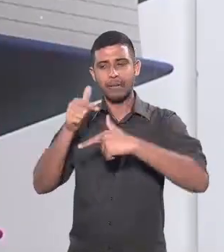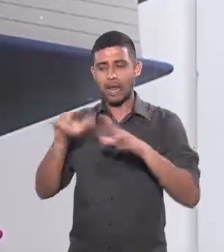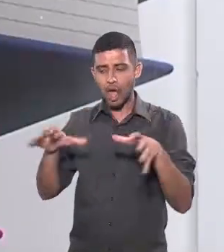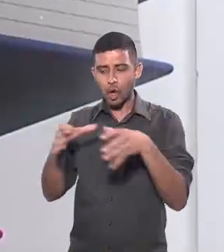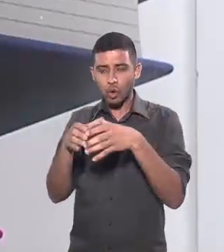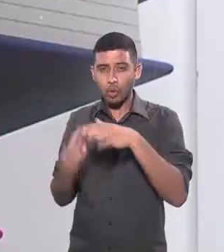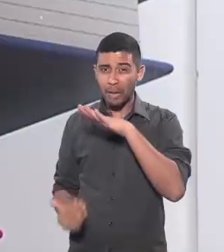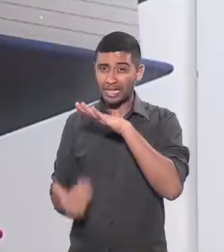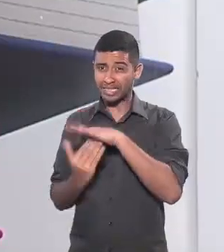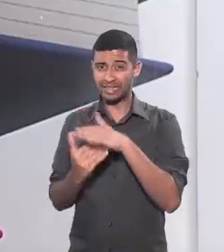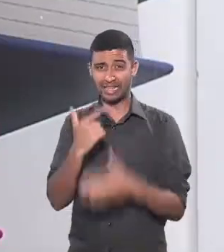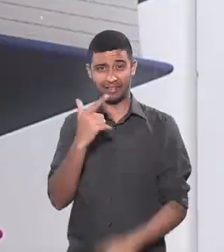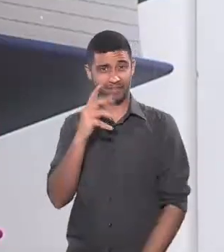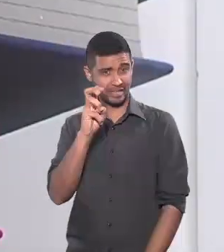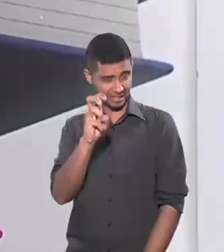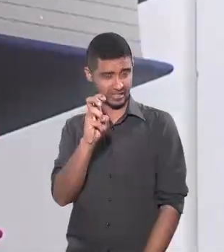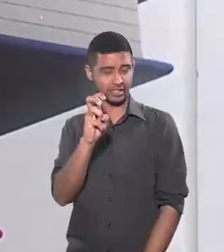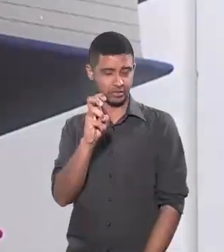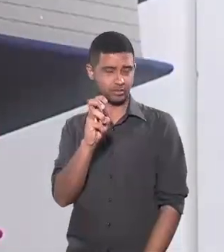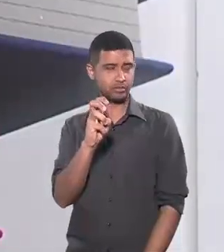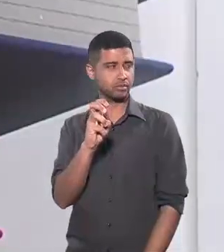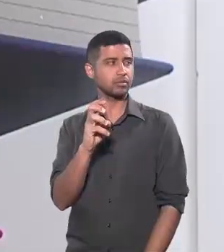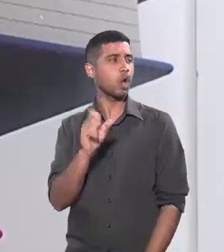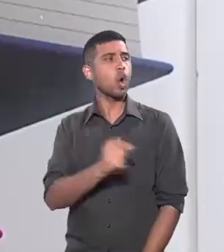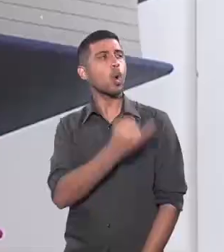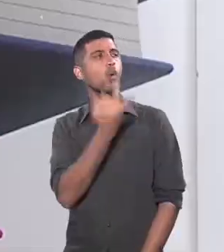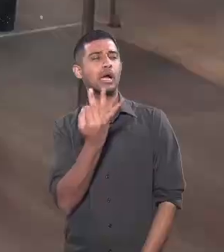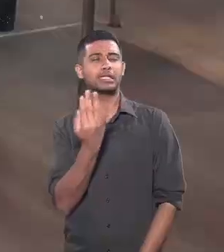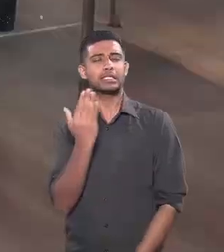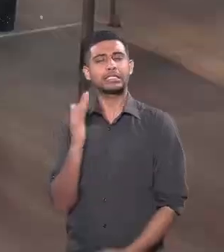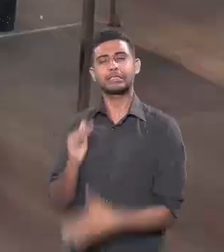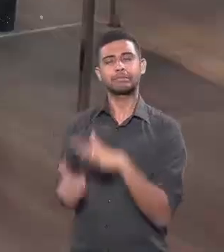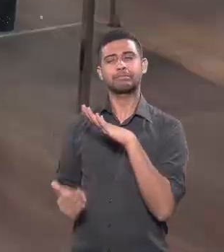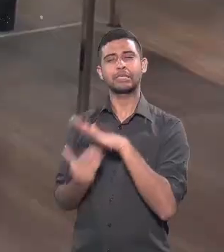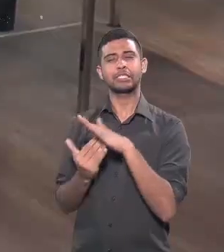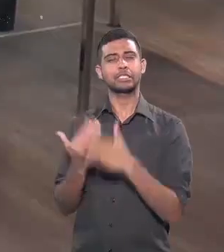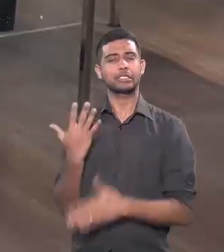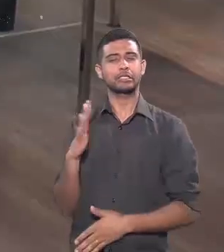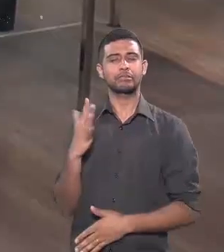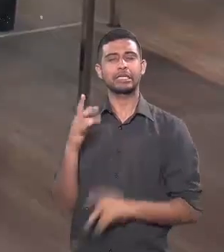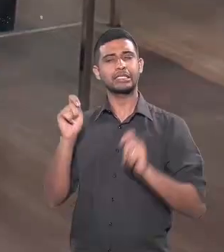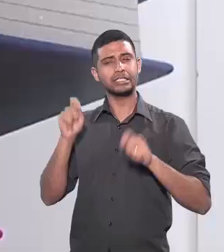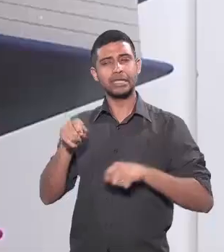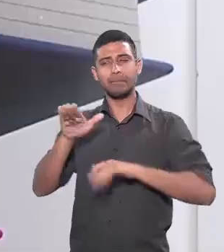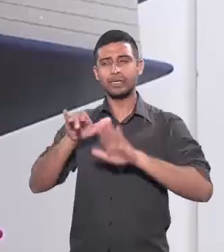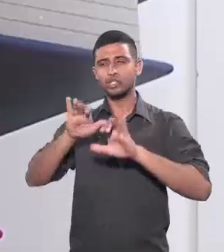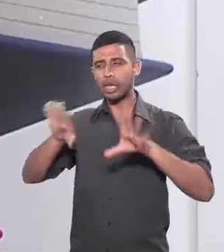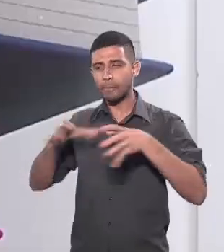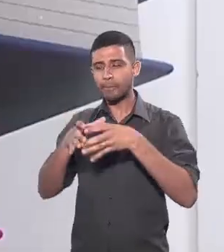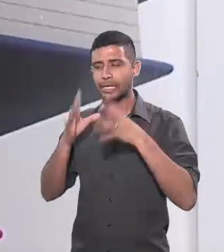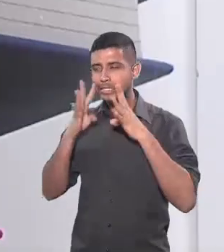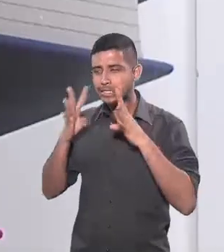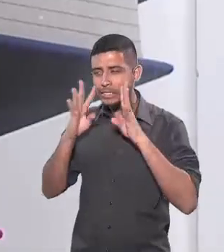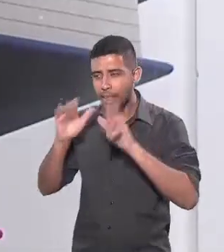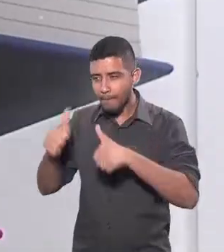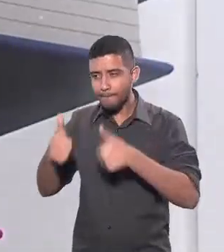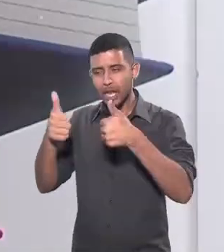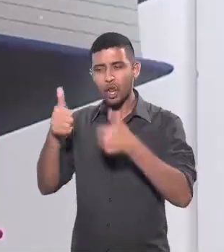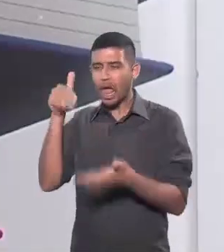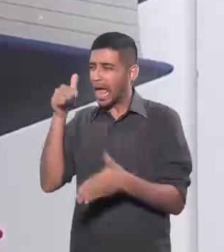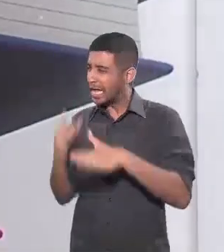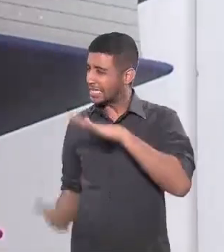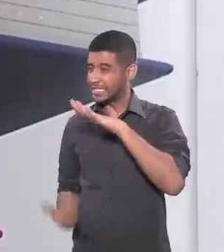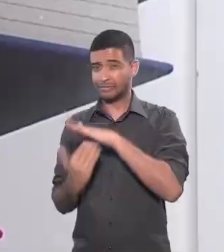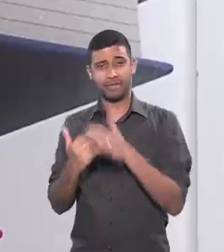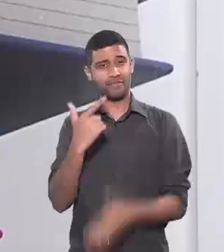turma com a quantidade mínima para poder ter mais prática dentro do curso. Quantos alunos? Entendeu? Em média a gente pede assim que a gente consiga trabalhar e dar uma atenção